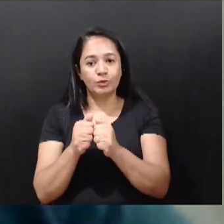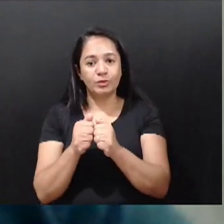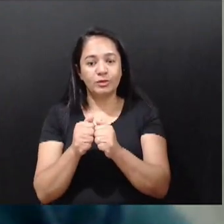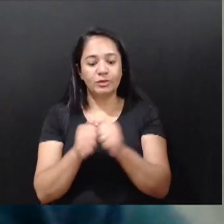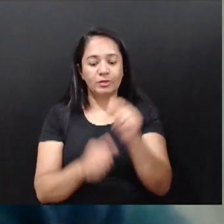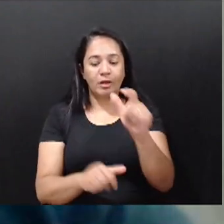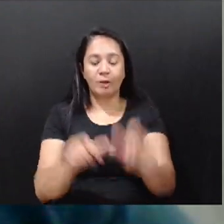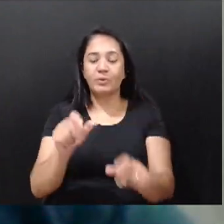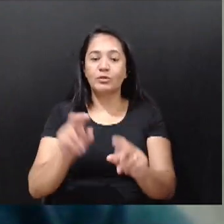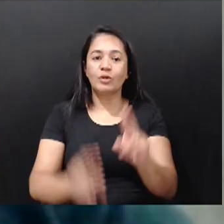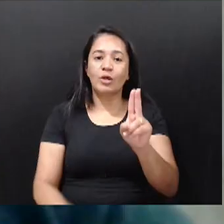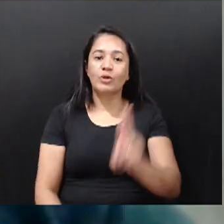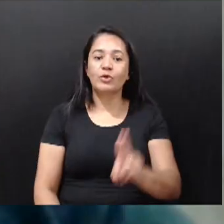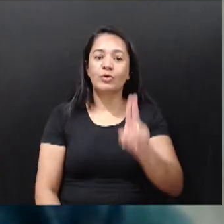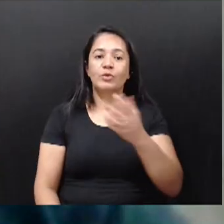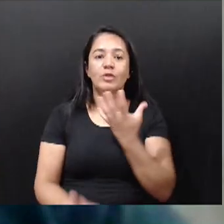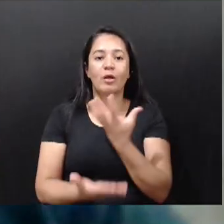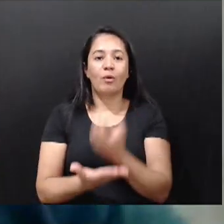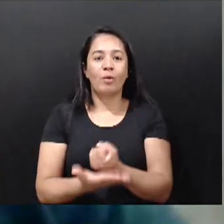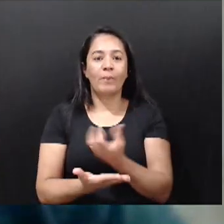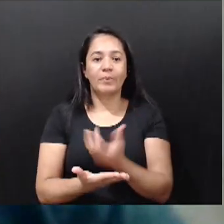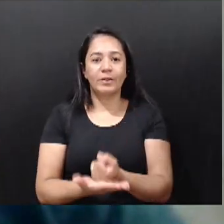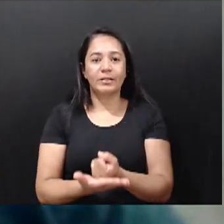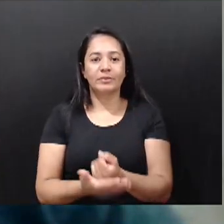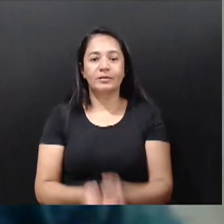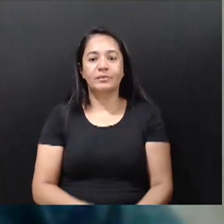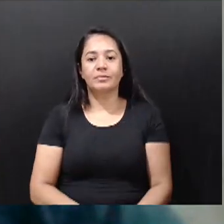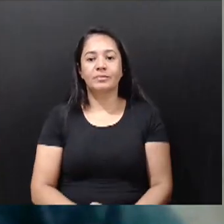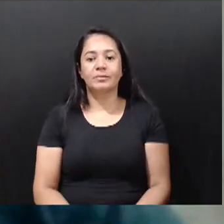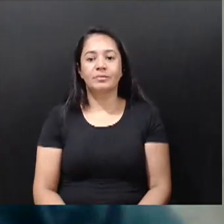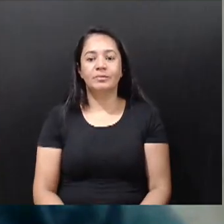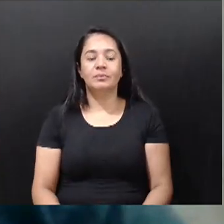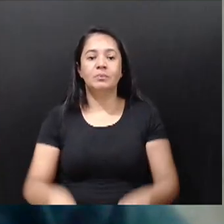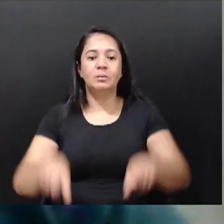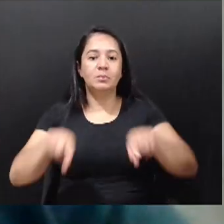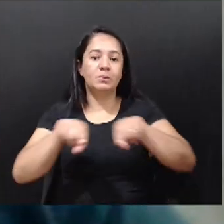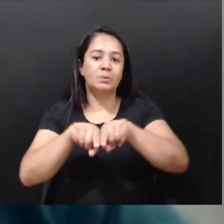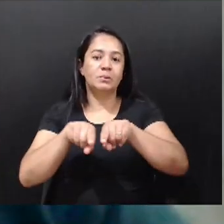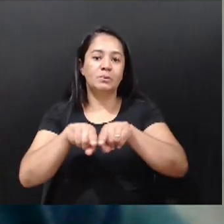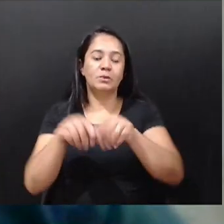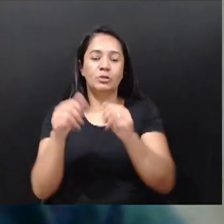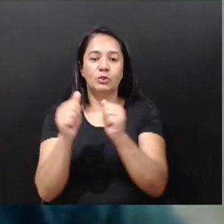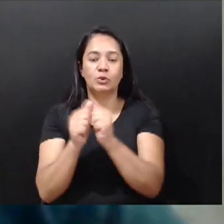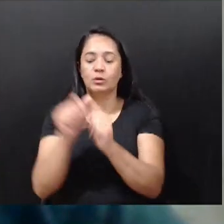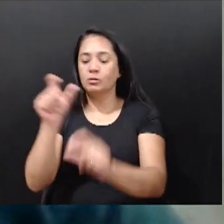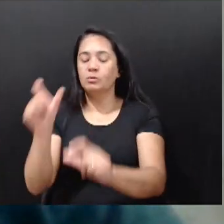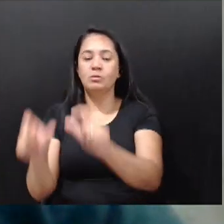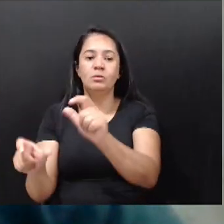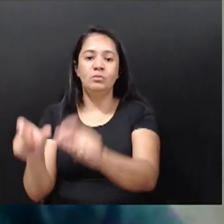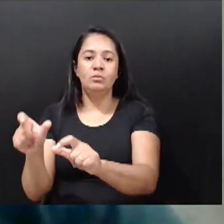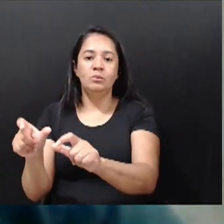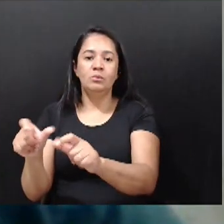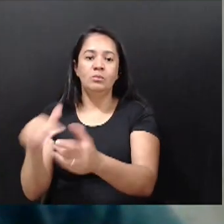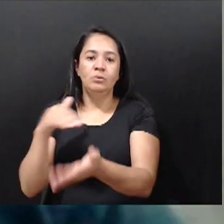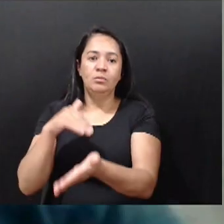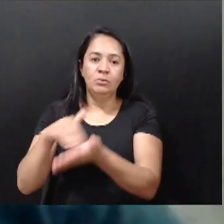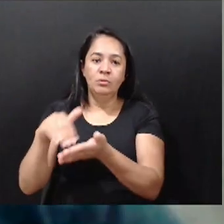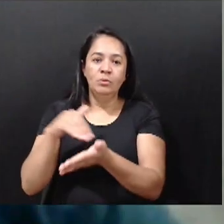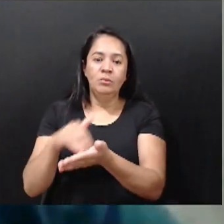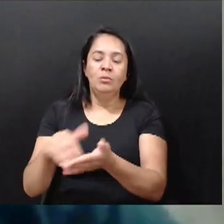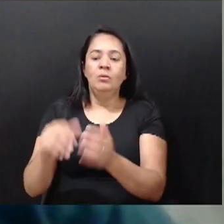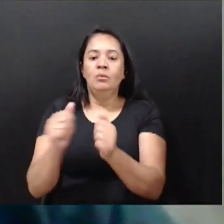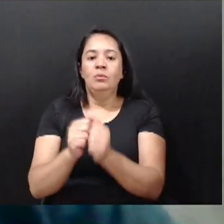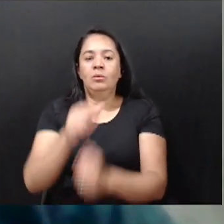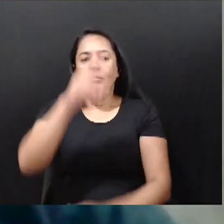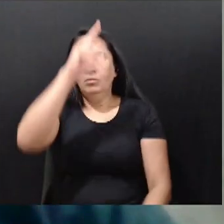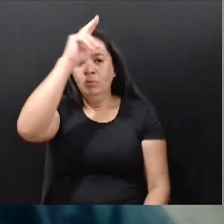aplicativo, né? Vai utilizar o aplicativo e também do lado das pessoas das secretarias da prefeitura, do meio ambiente, da agricultura, que